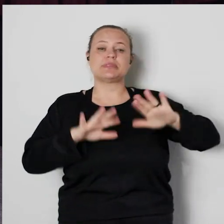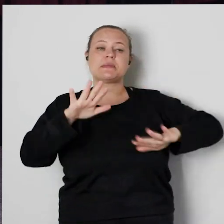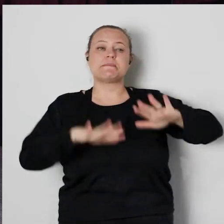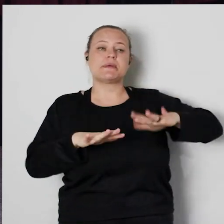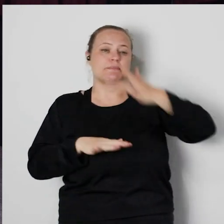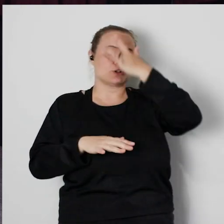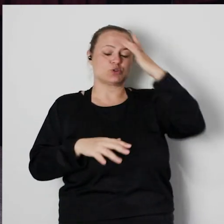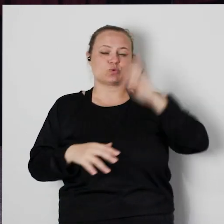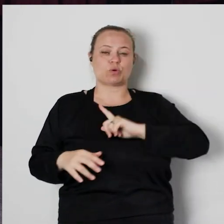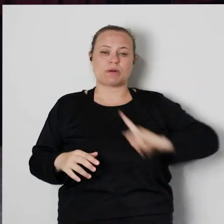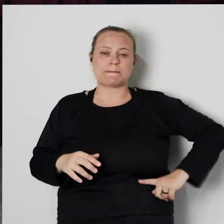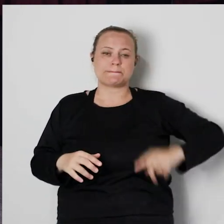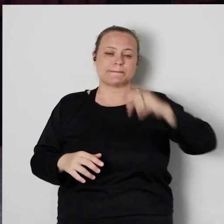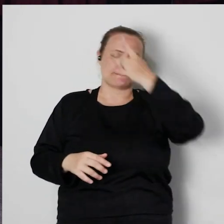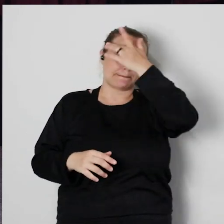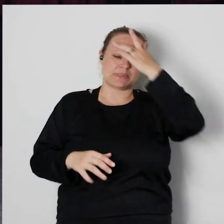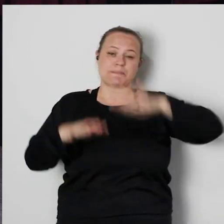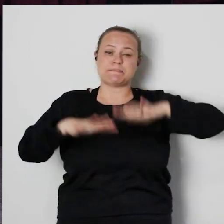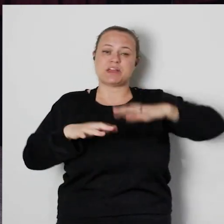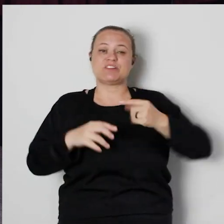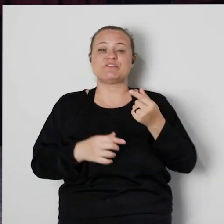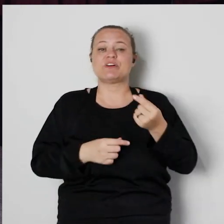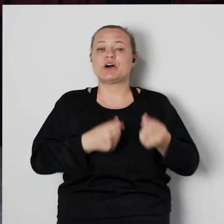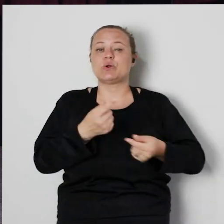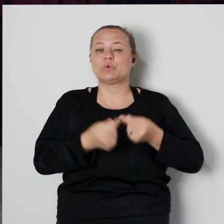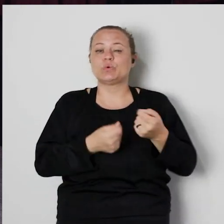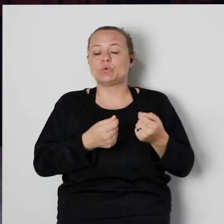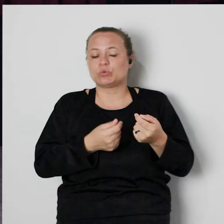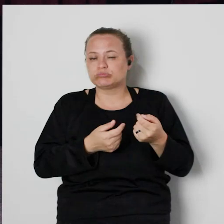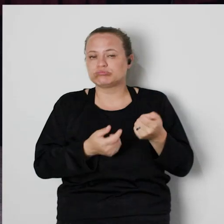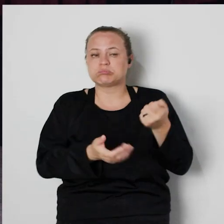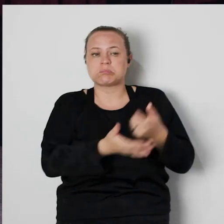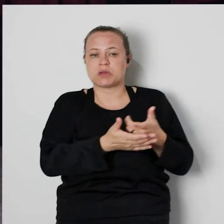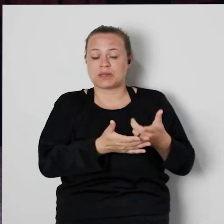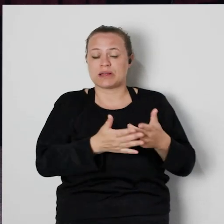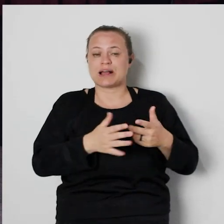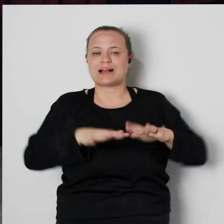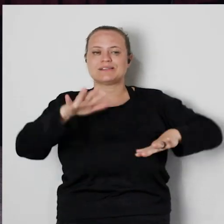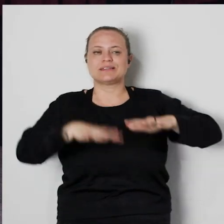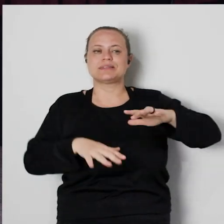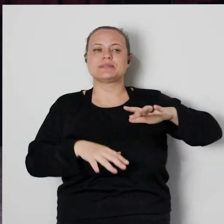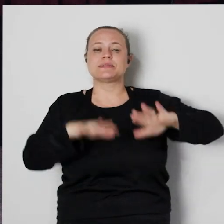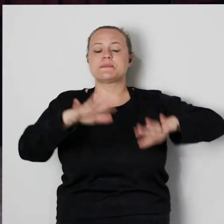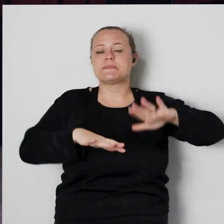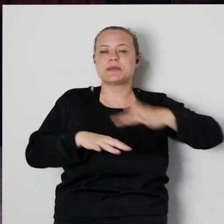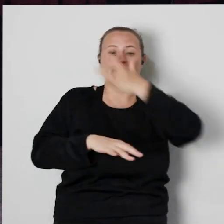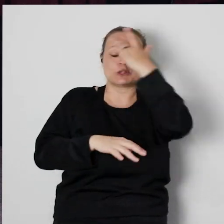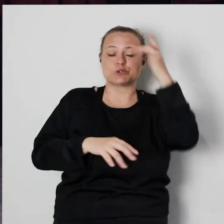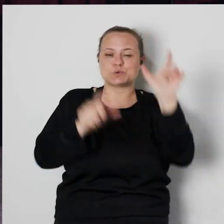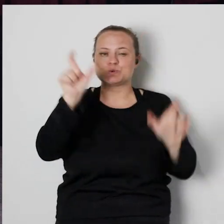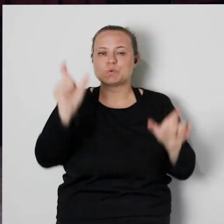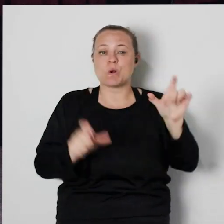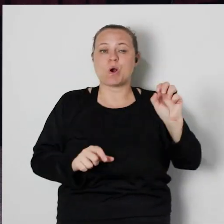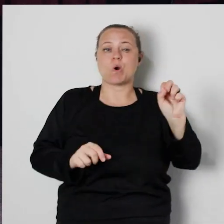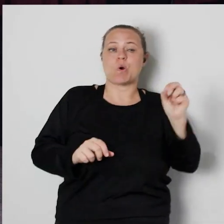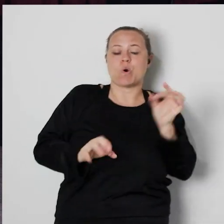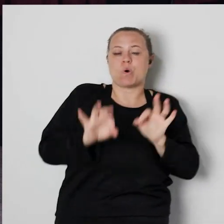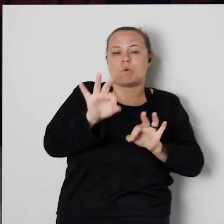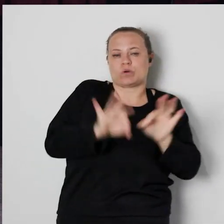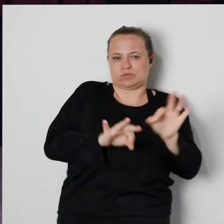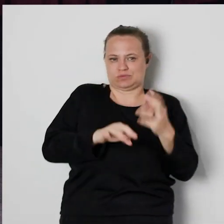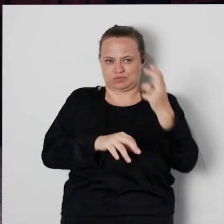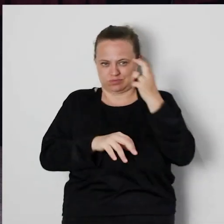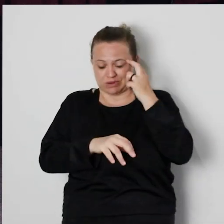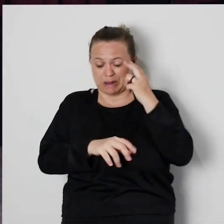significa, depende do governante e depende que alguns vão dizer do capital político ou do poder de influência